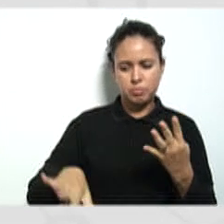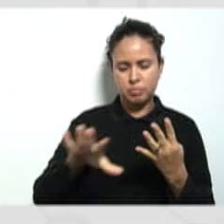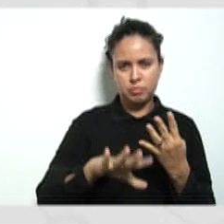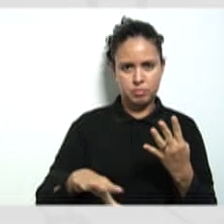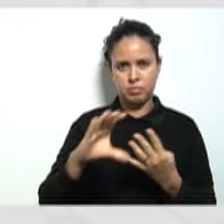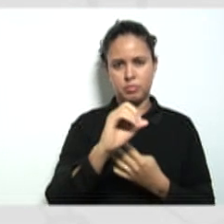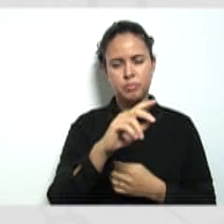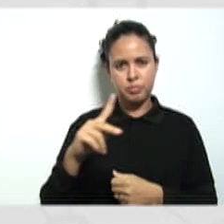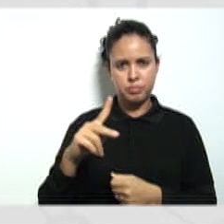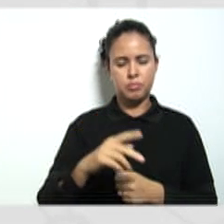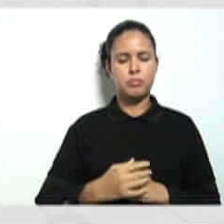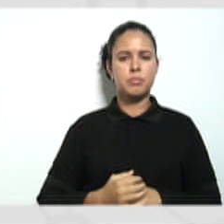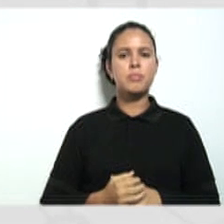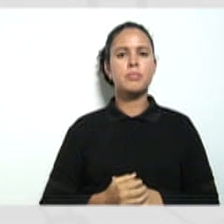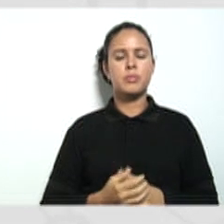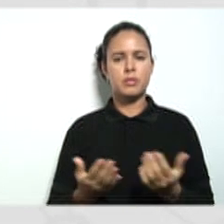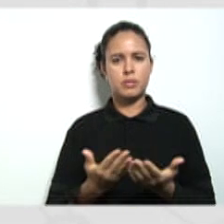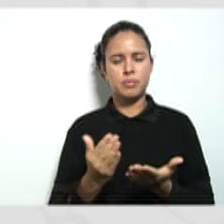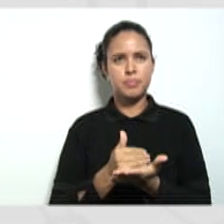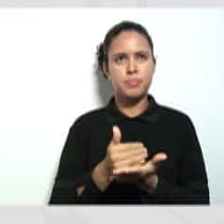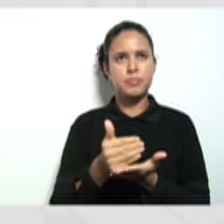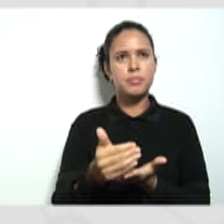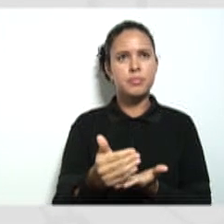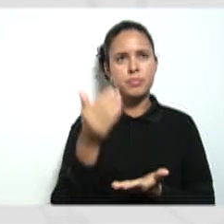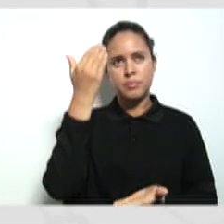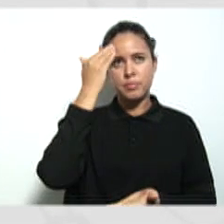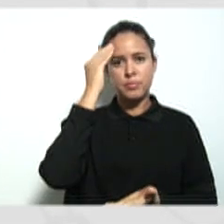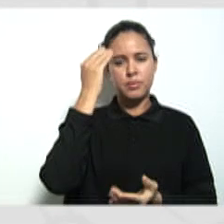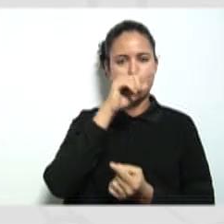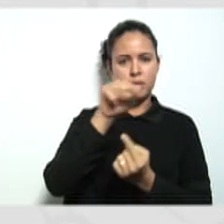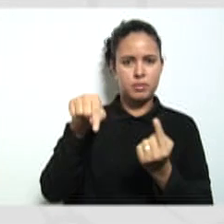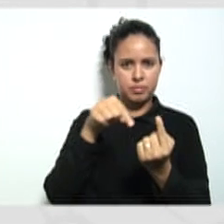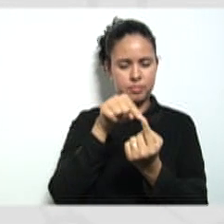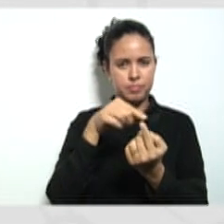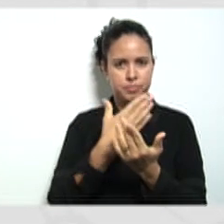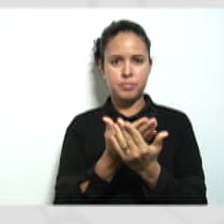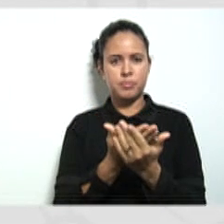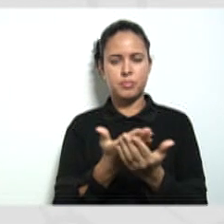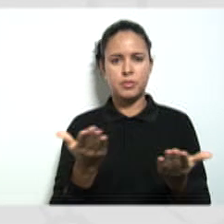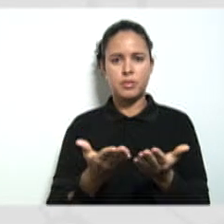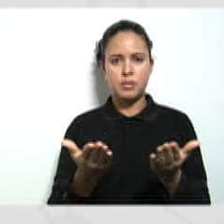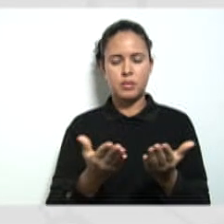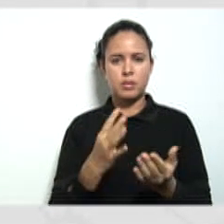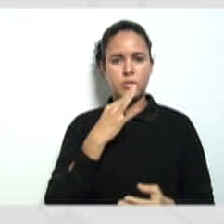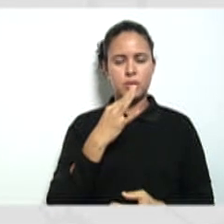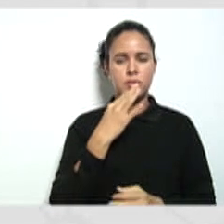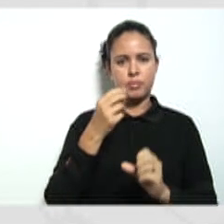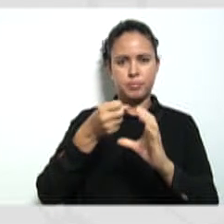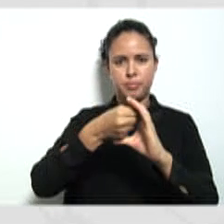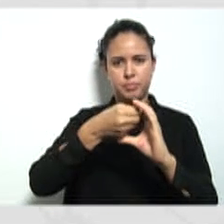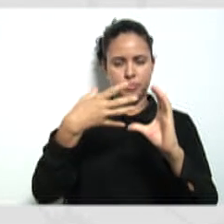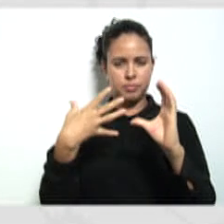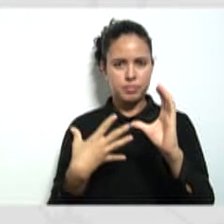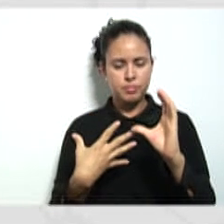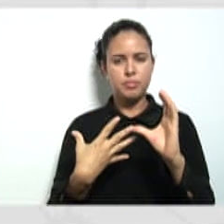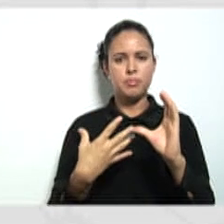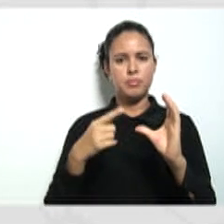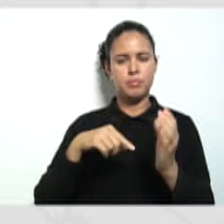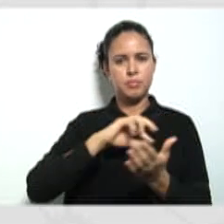cooperativismo. Começando então, compreendendo os objetivos da aula, vamos conhecer as características da